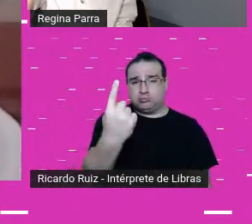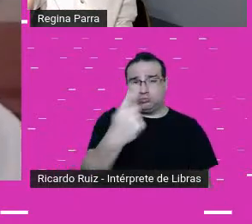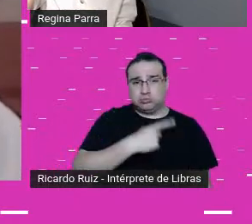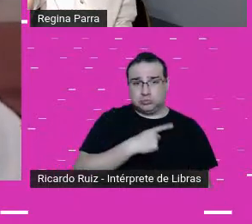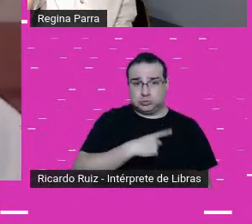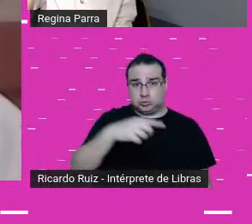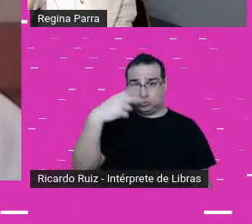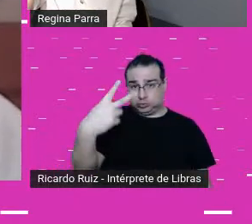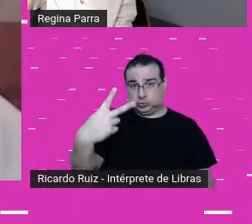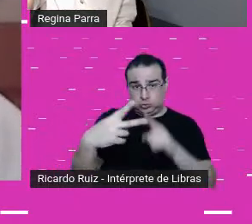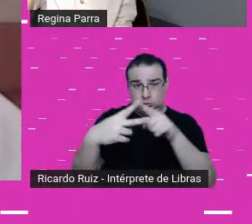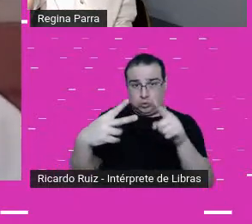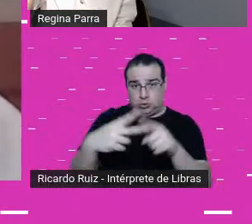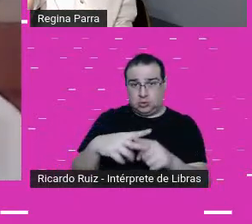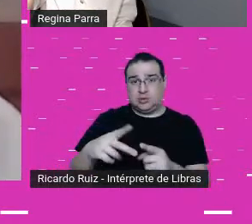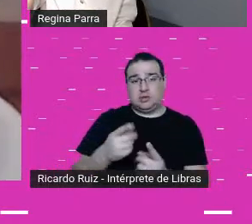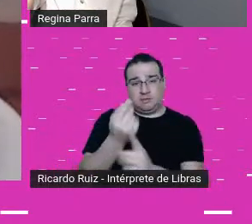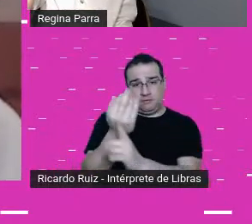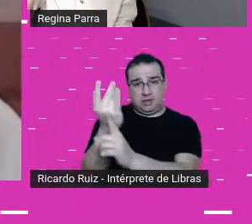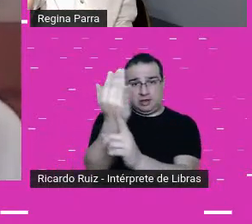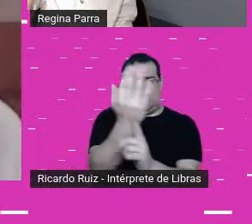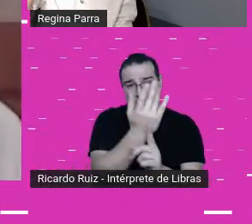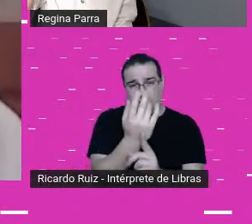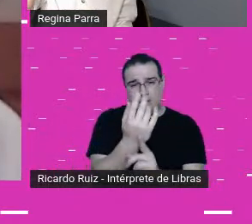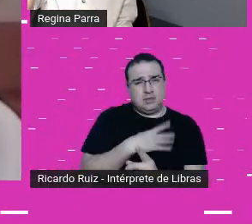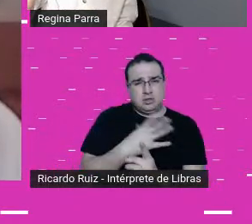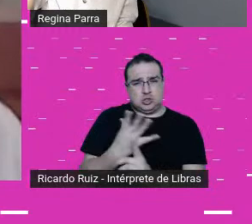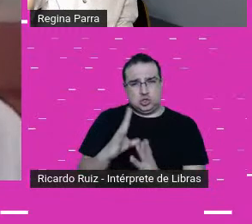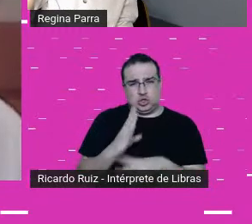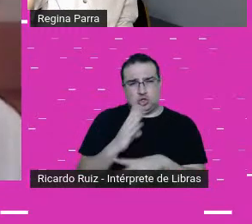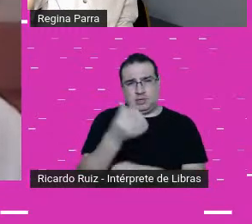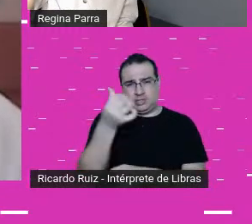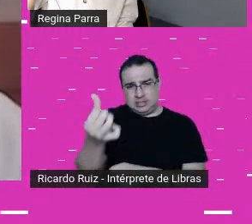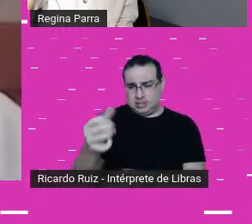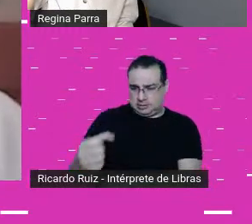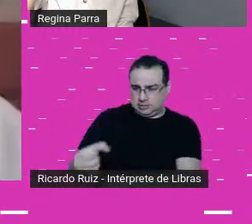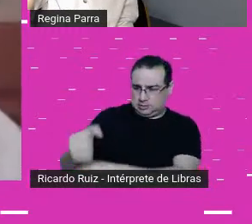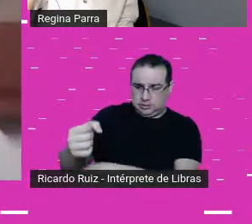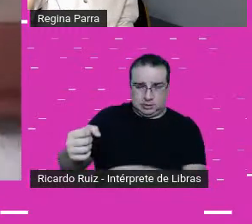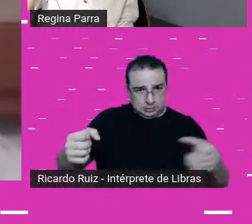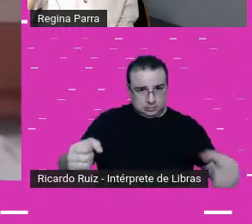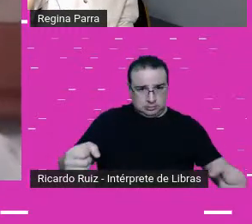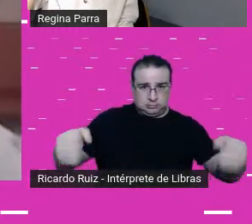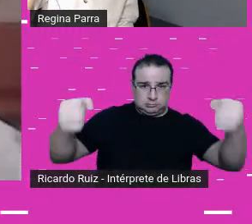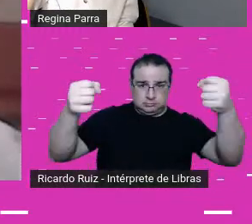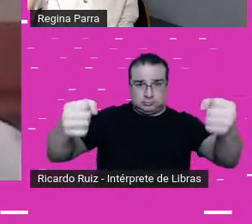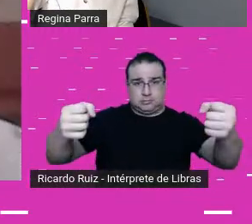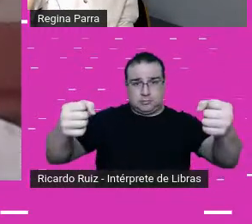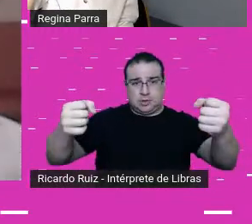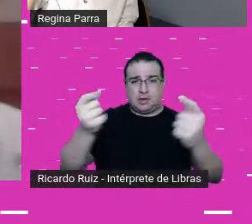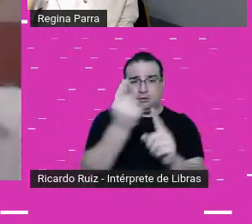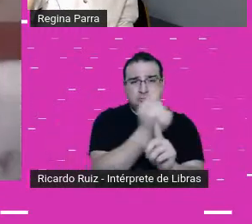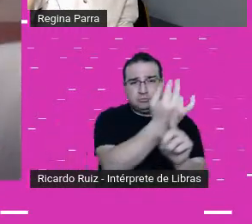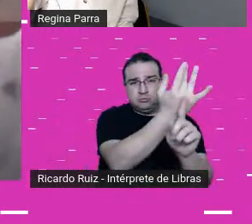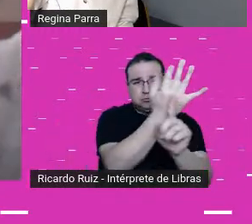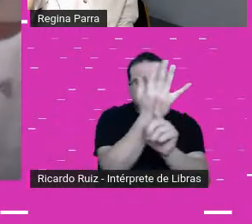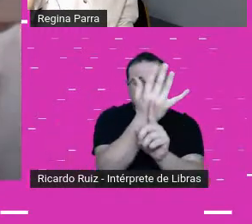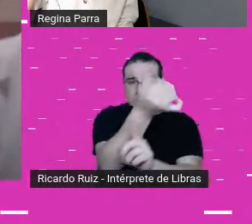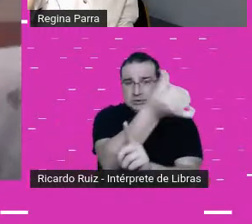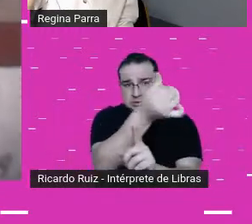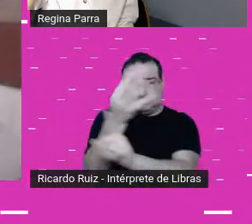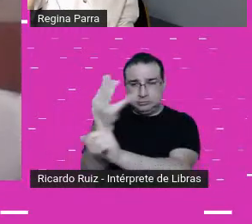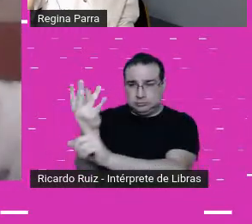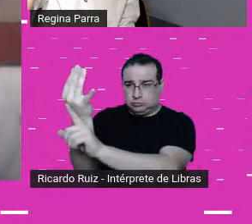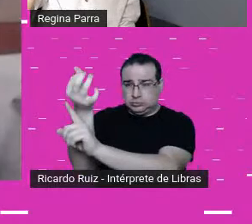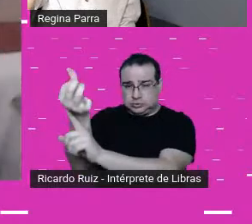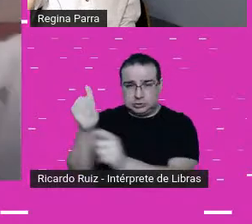dois castiçais, com seis velas, mais ou menos, cinco, seis velas cada um, né, e que subiam ali,